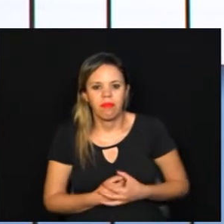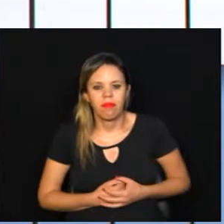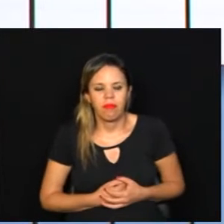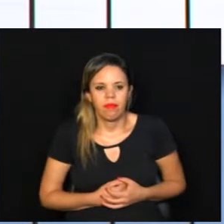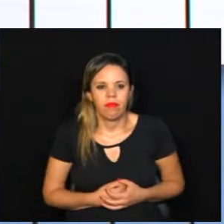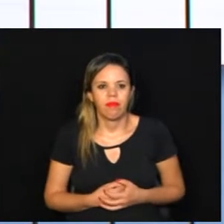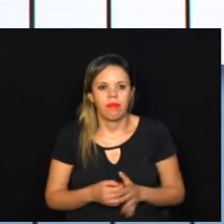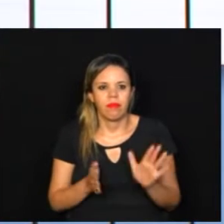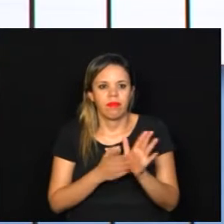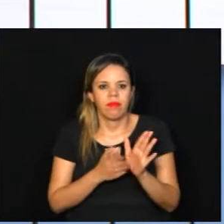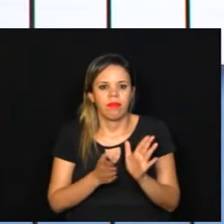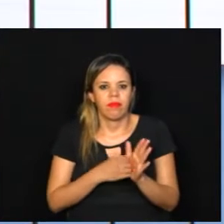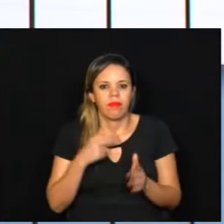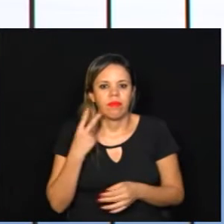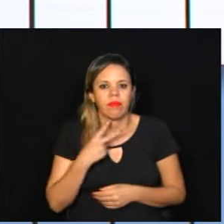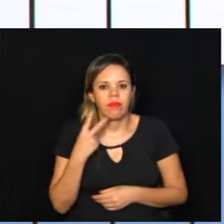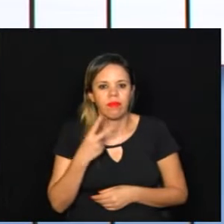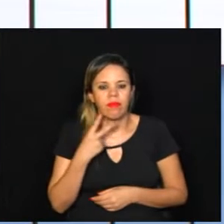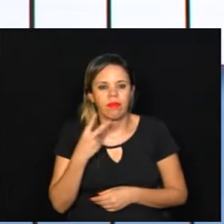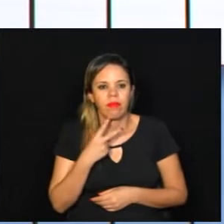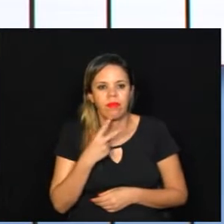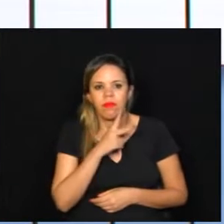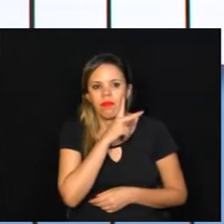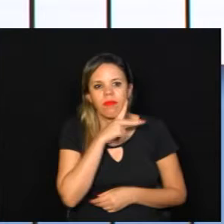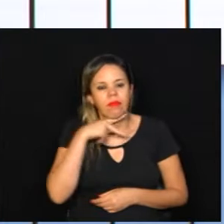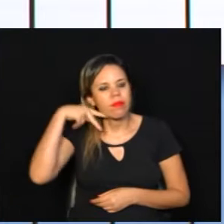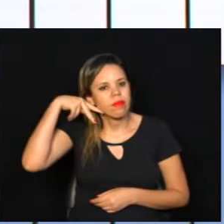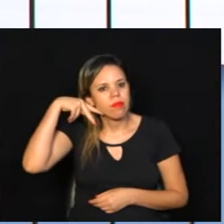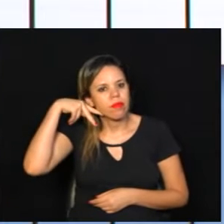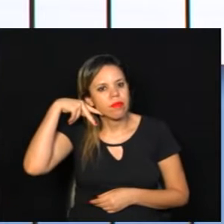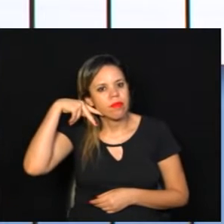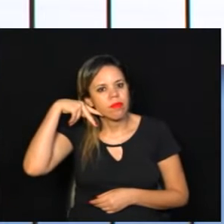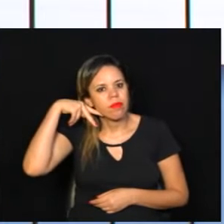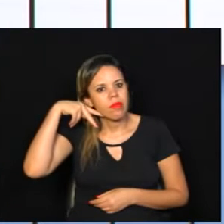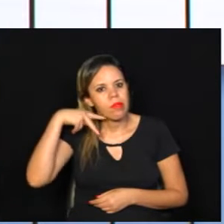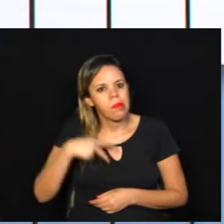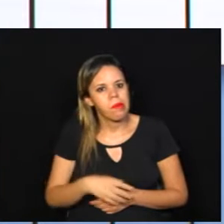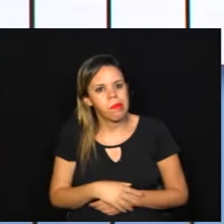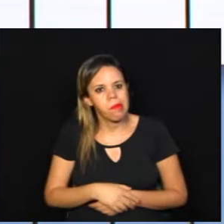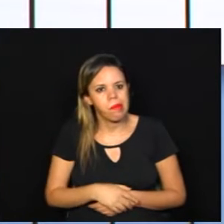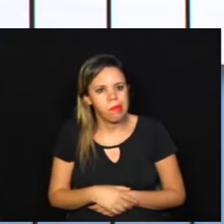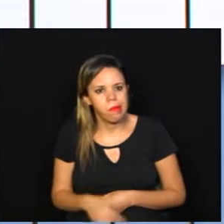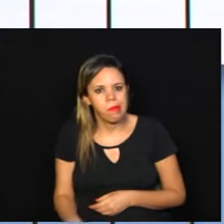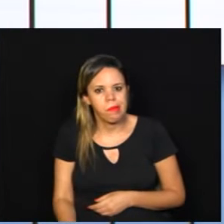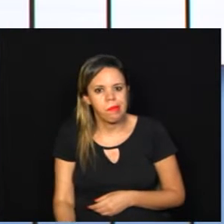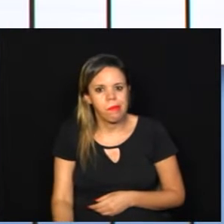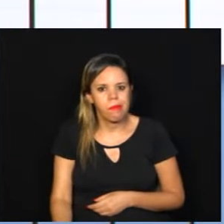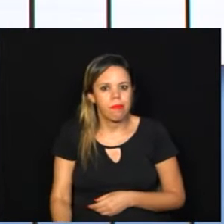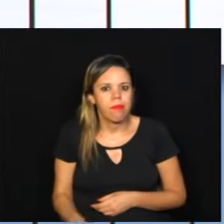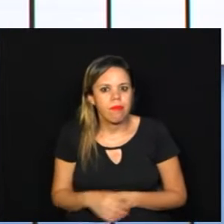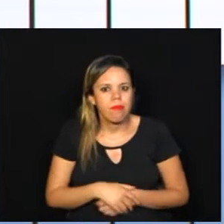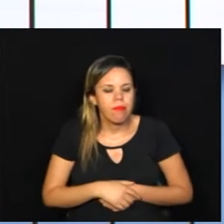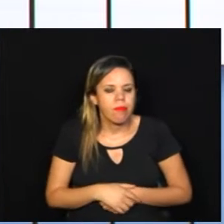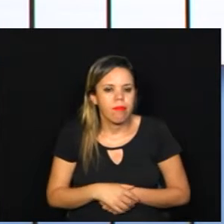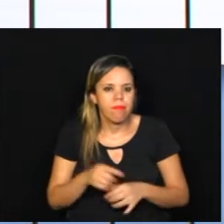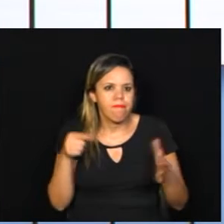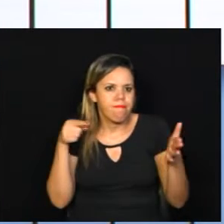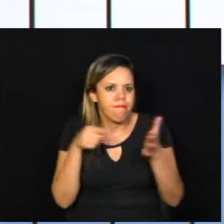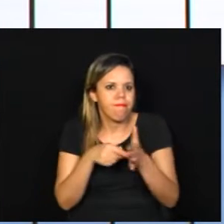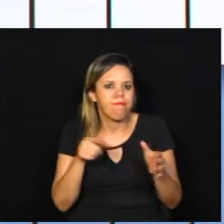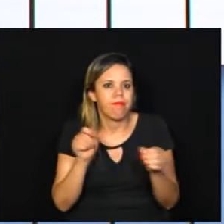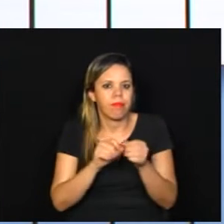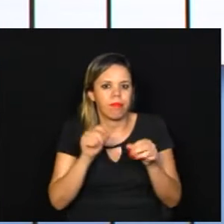E a proposta do vereador Permínio Monteiro diz que essas denúncias devem